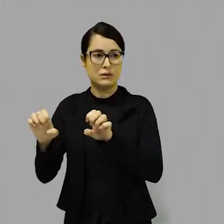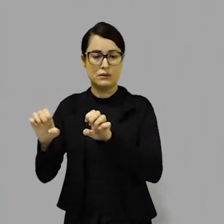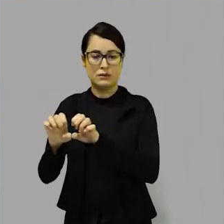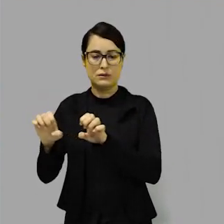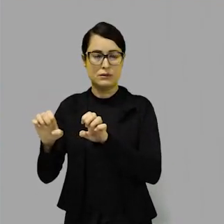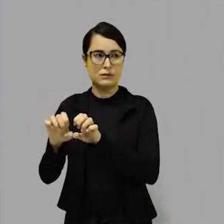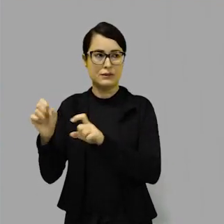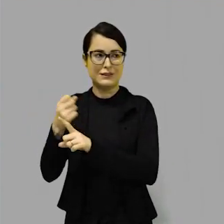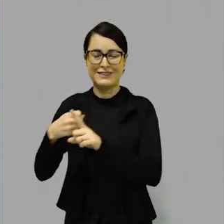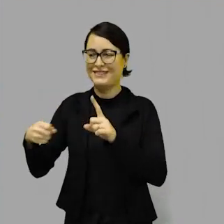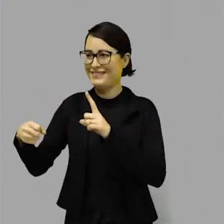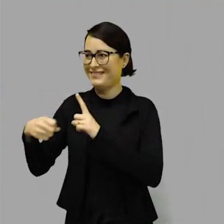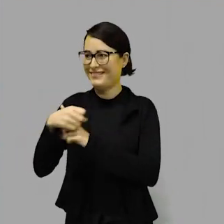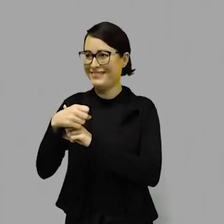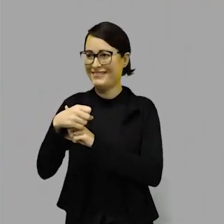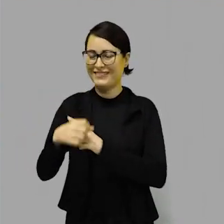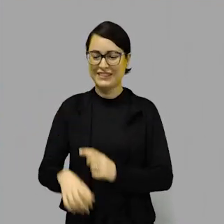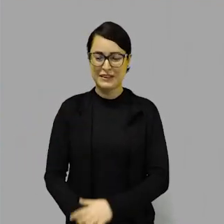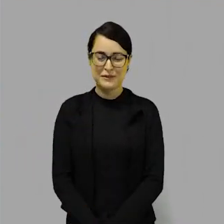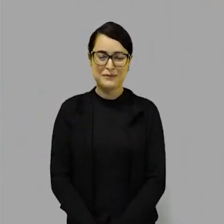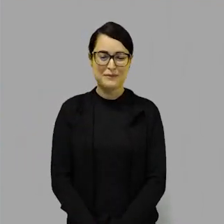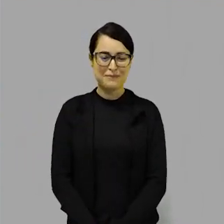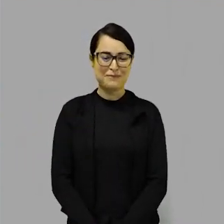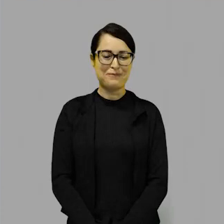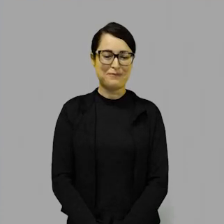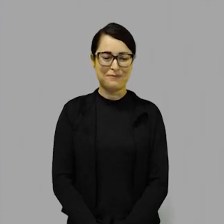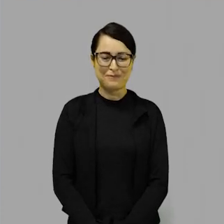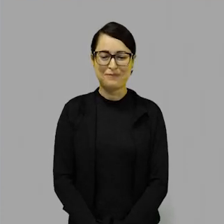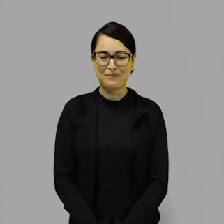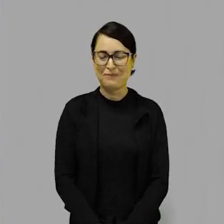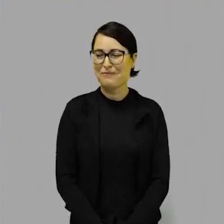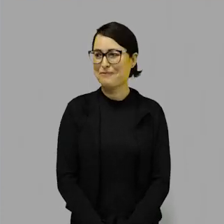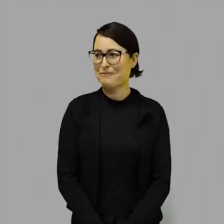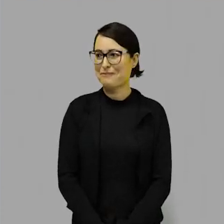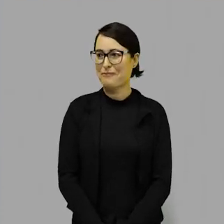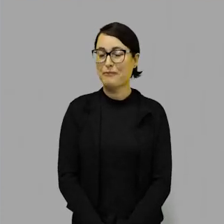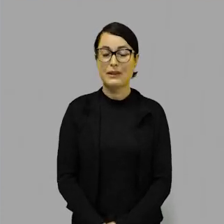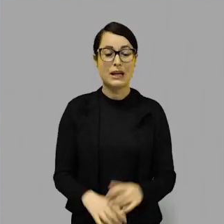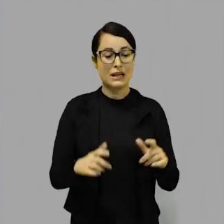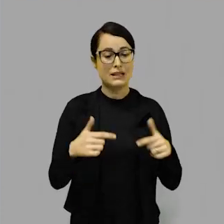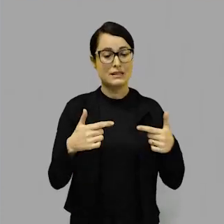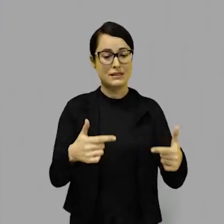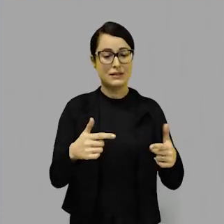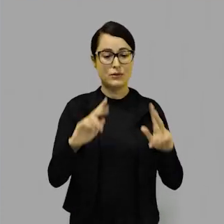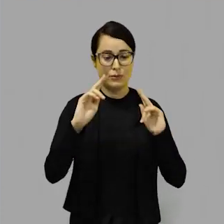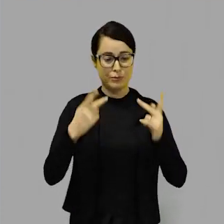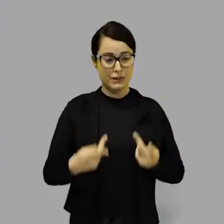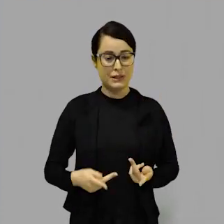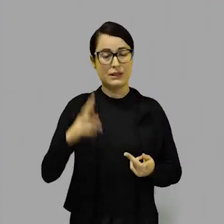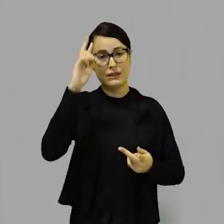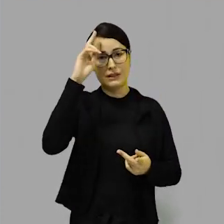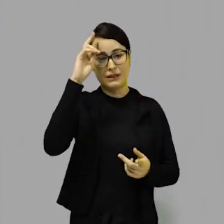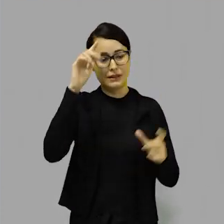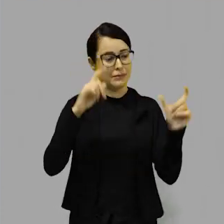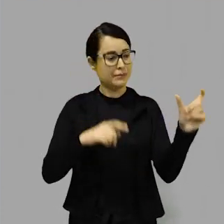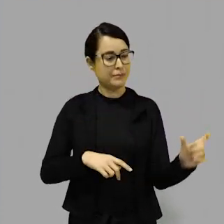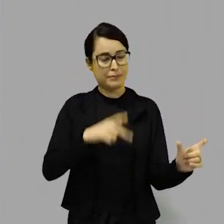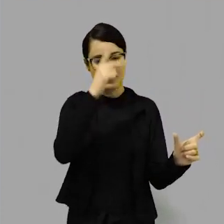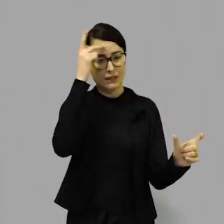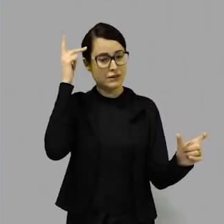a estrutura interfere na ação humana. A ação humana te lembra pessoa,